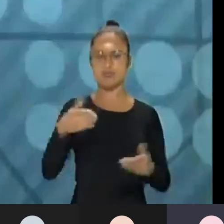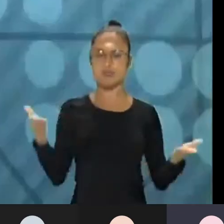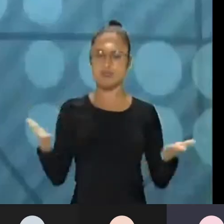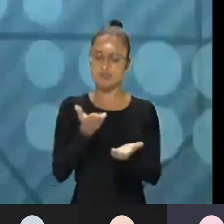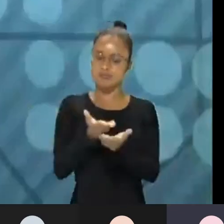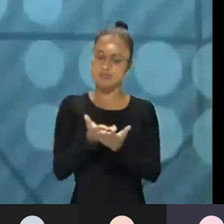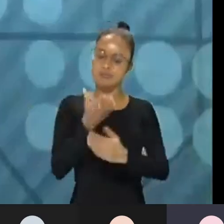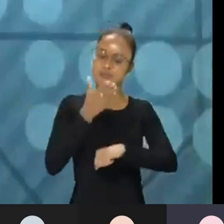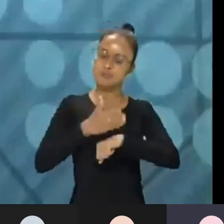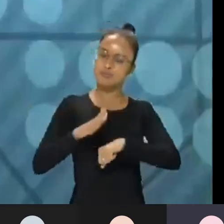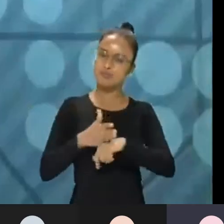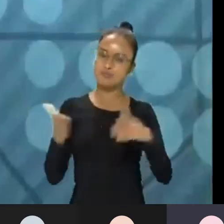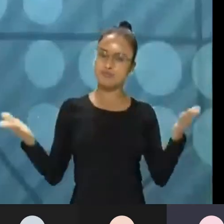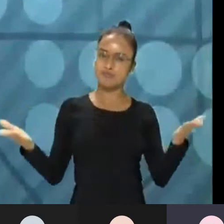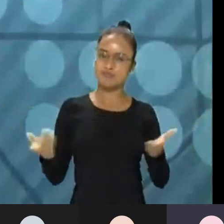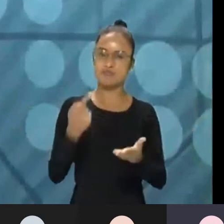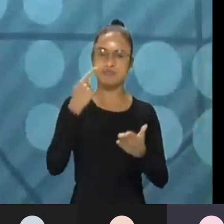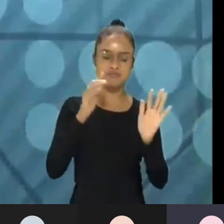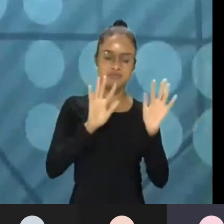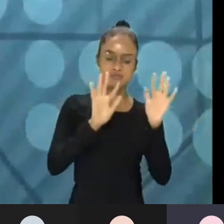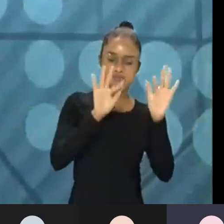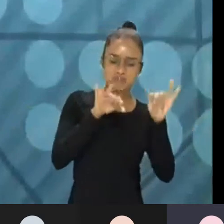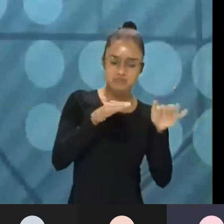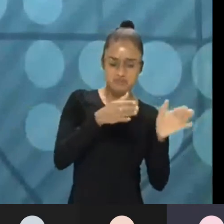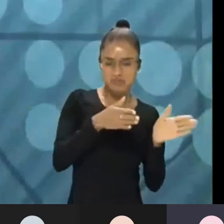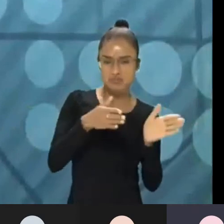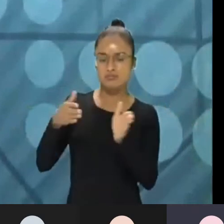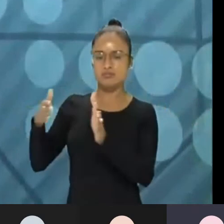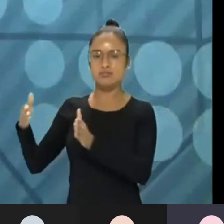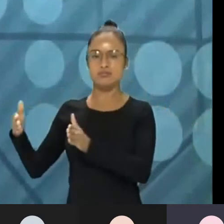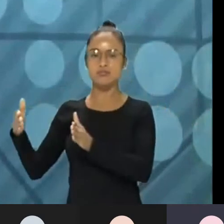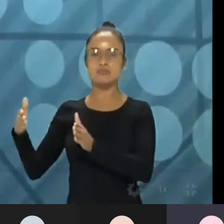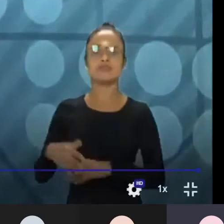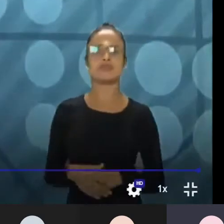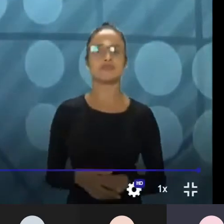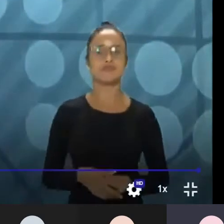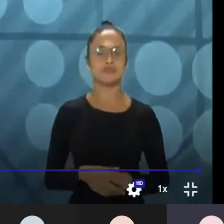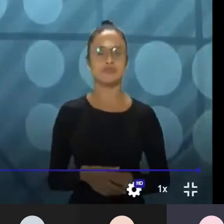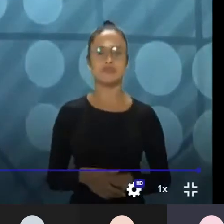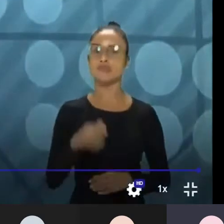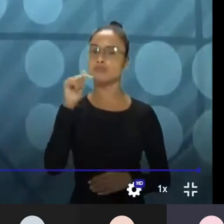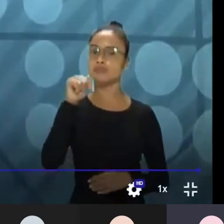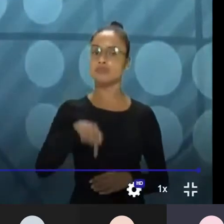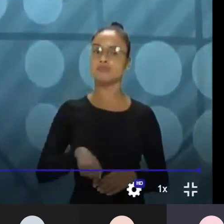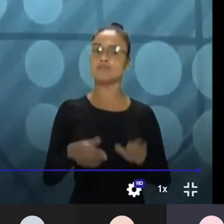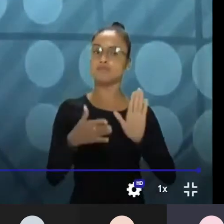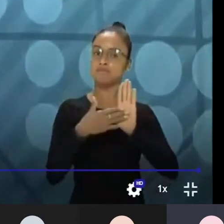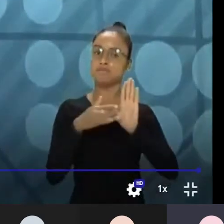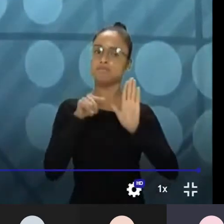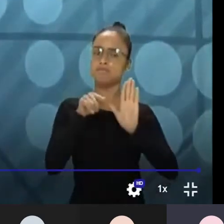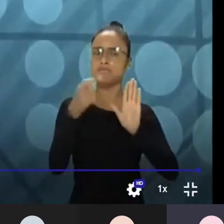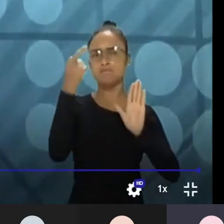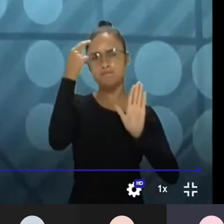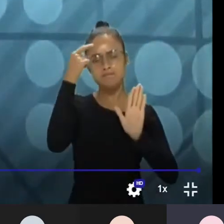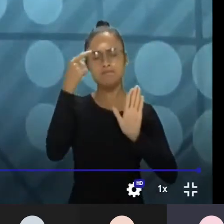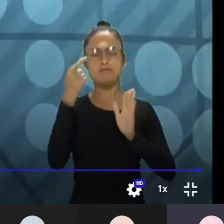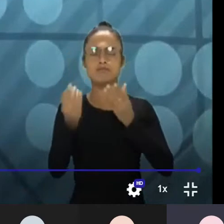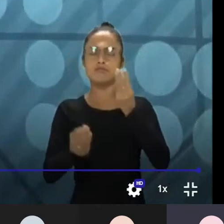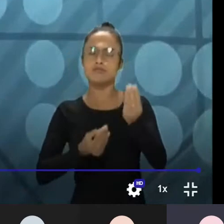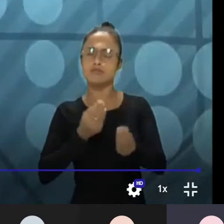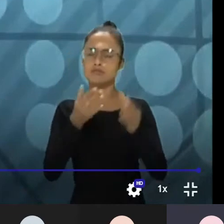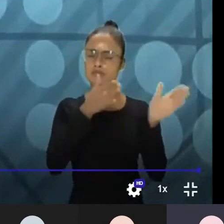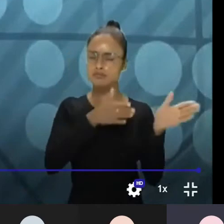prática. Então, com isso, nós encerramos, né, a proposta de atividade da aula prática. Você pode desenvolver os